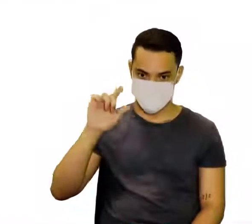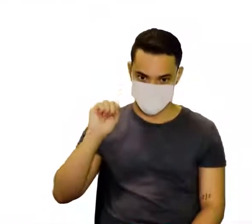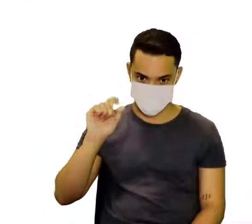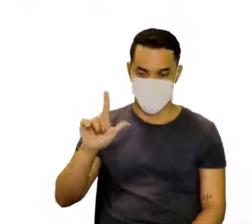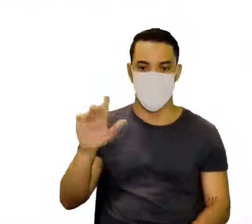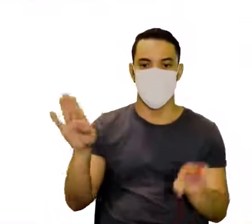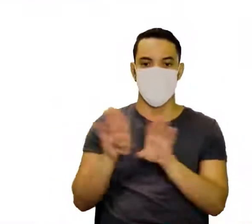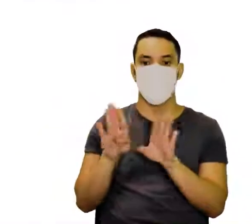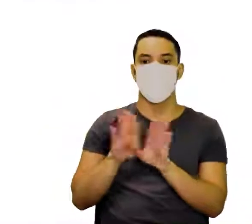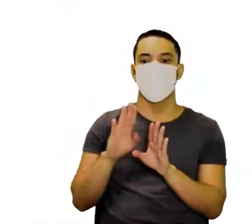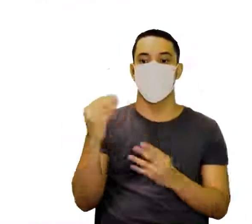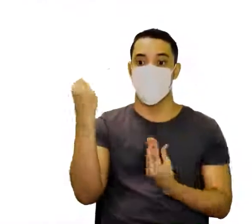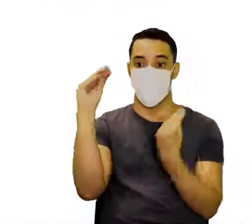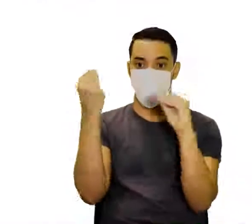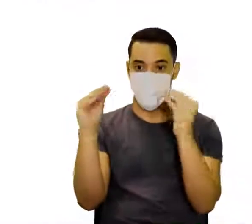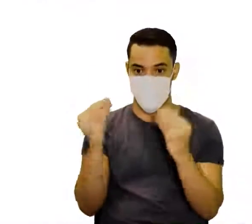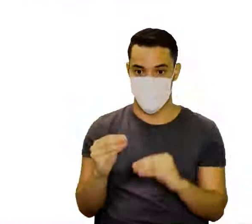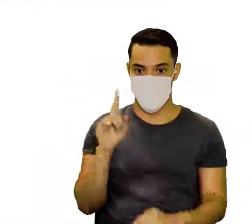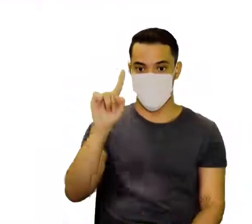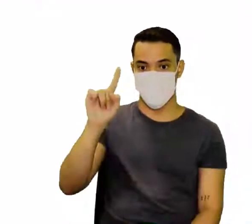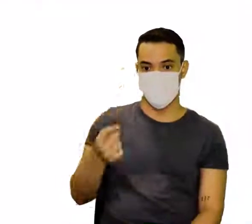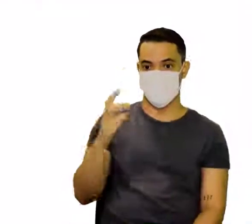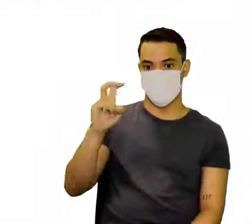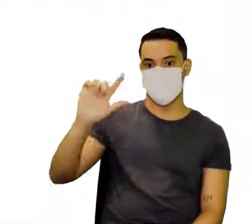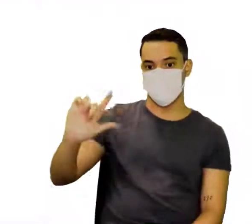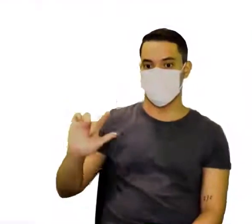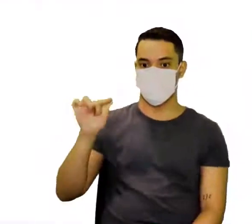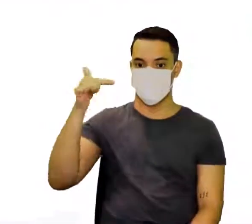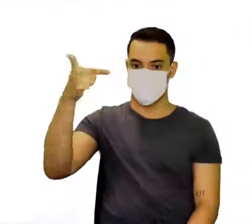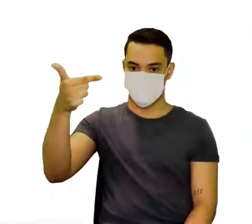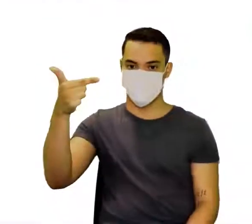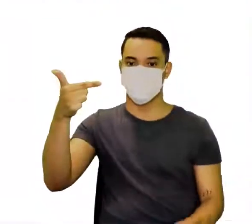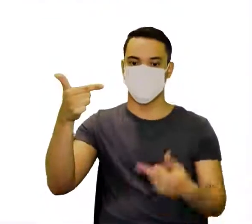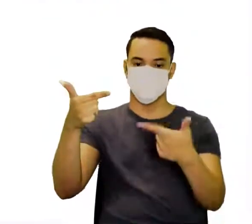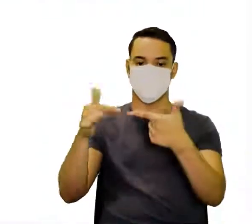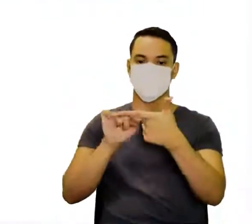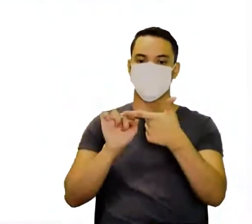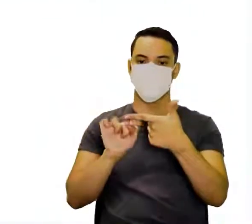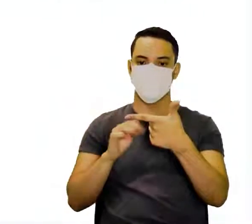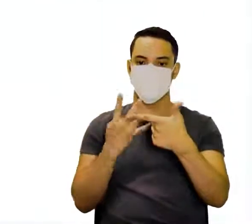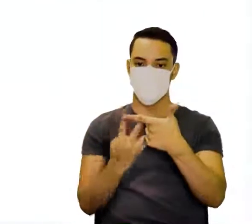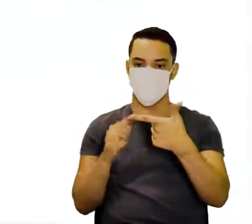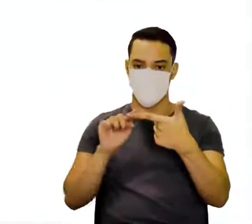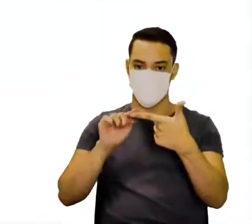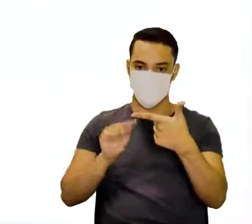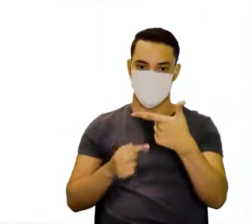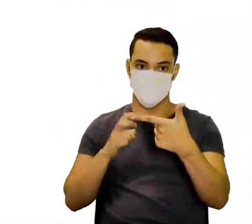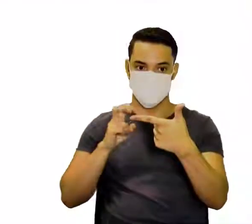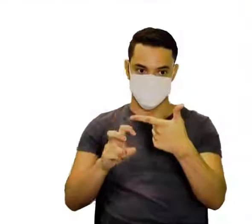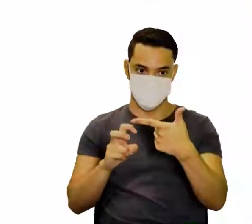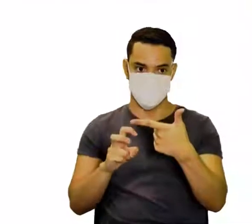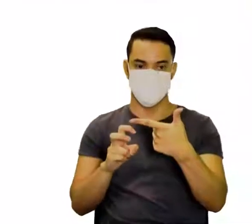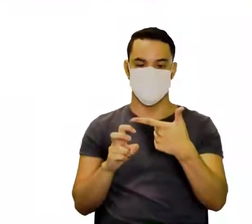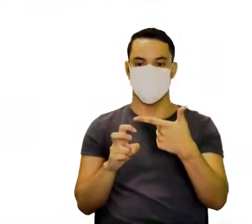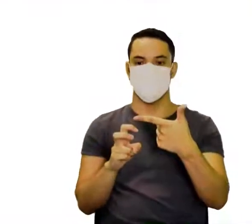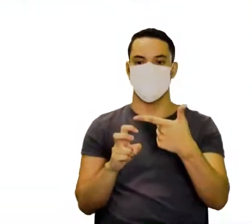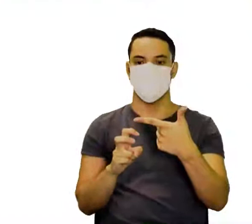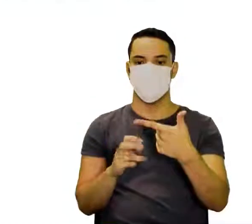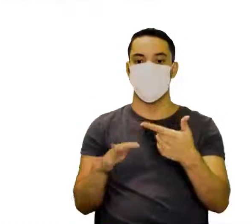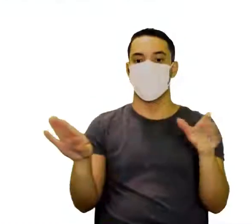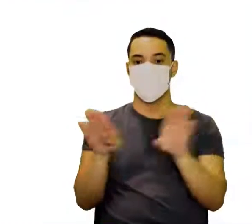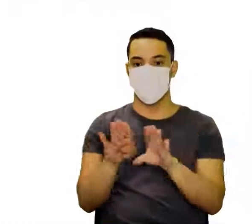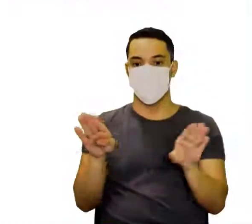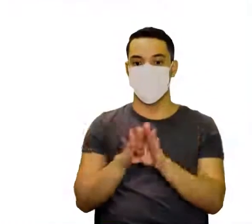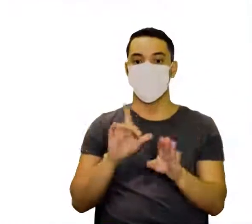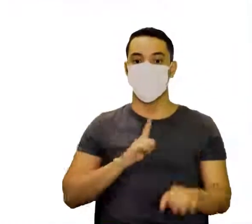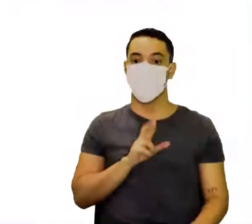ó, colocar 1,5 ao quadrado, dividir pela potência e vamos